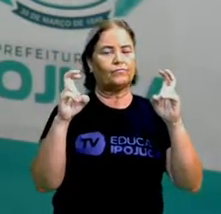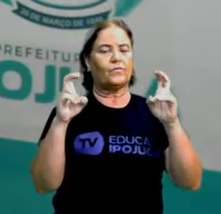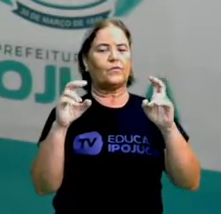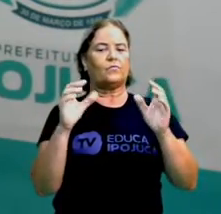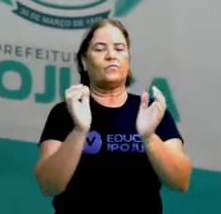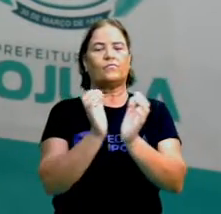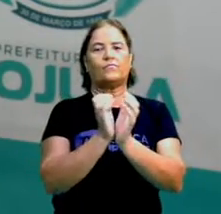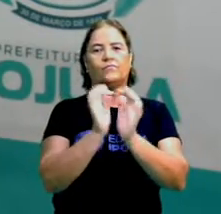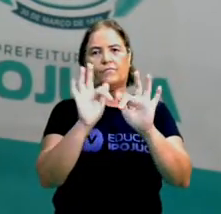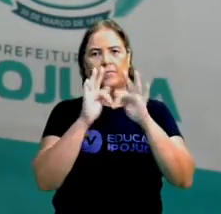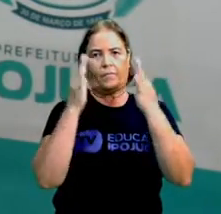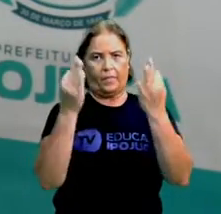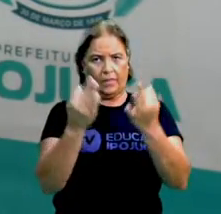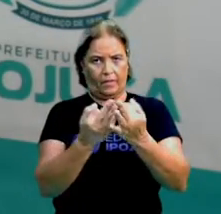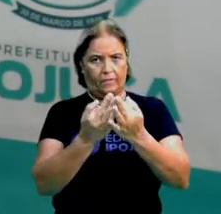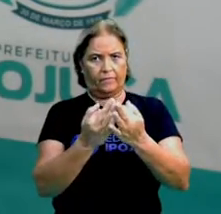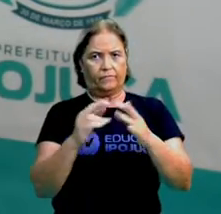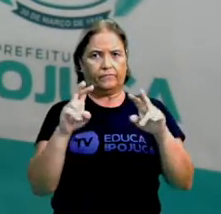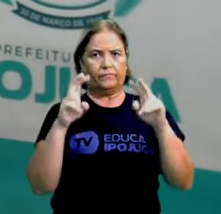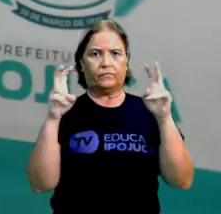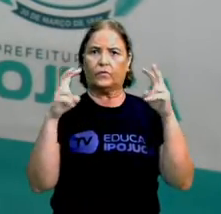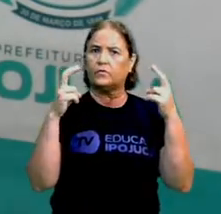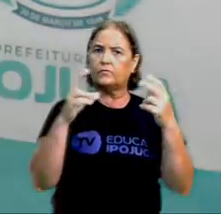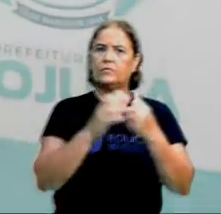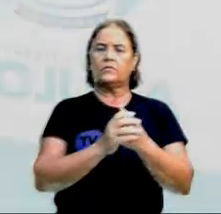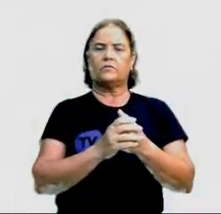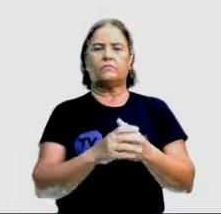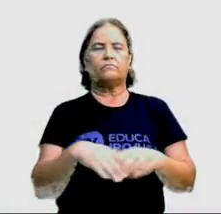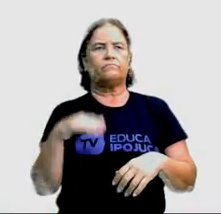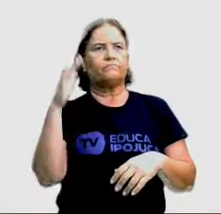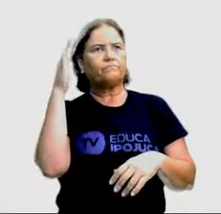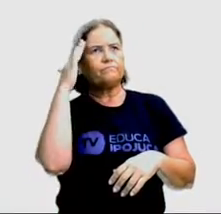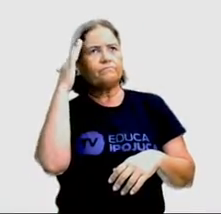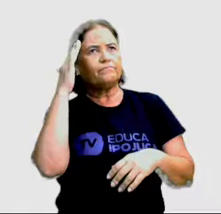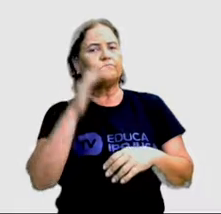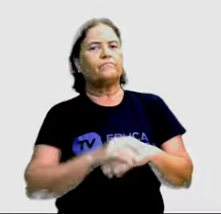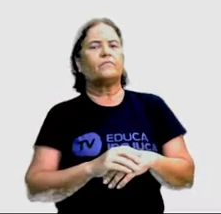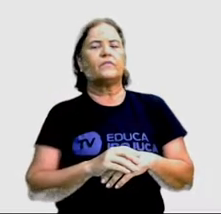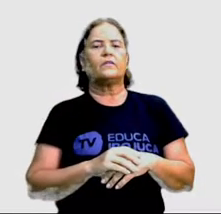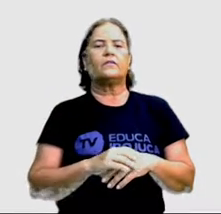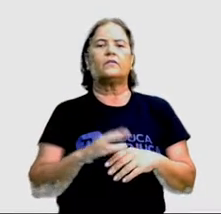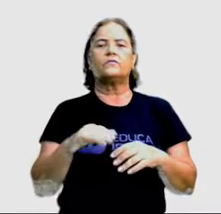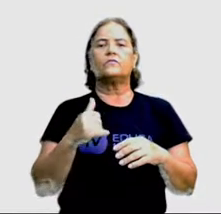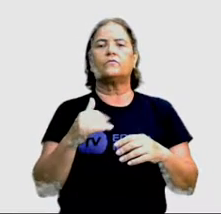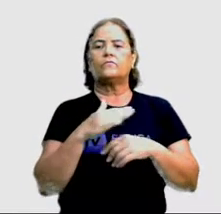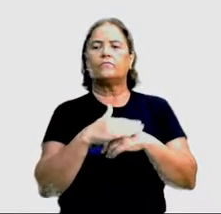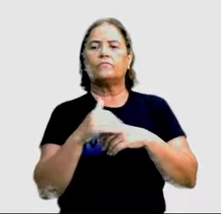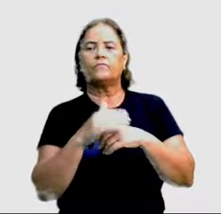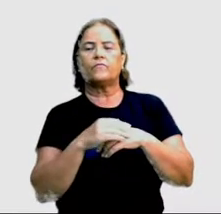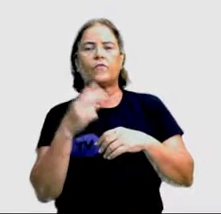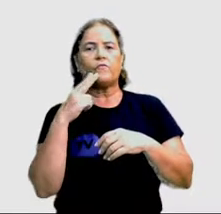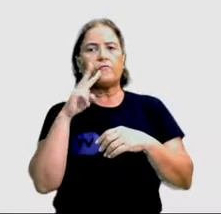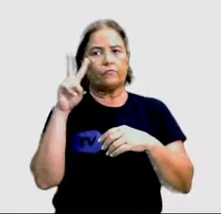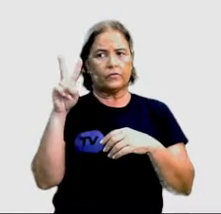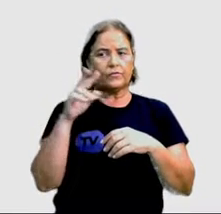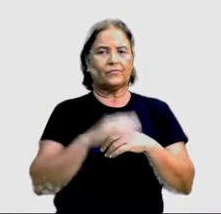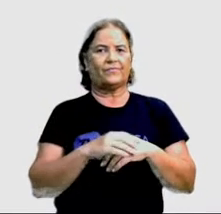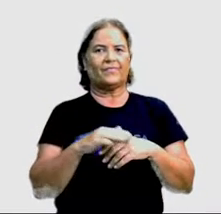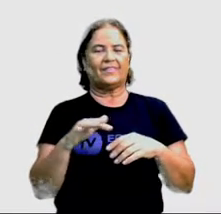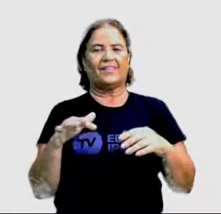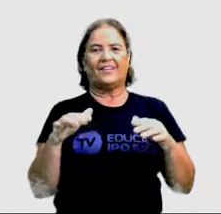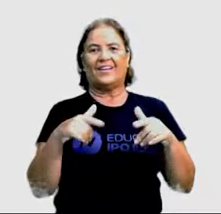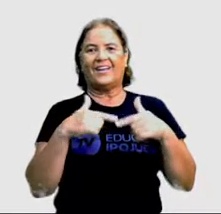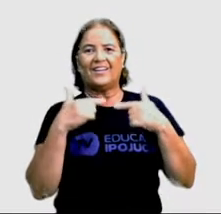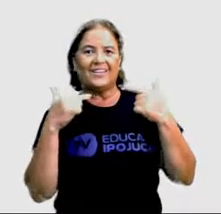família. Observe aqui, pensando nessa questão de afetividade, olhe a imagem. A alegria